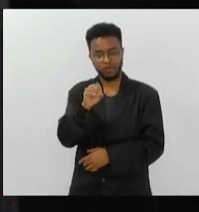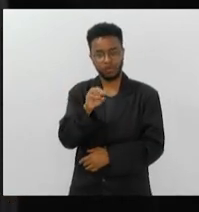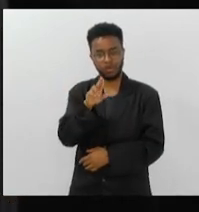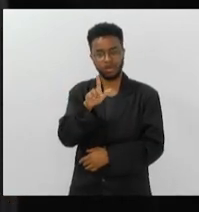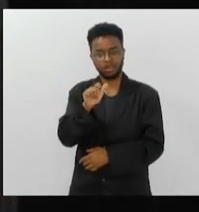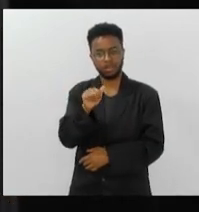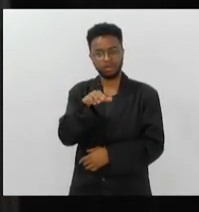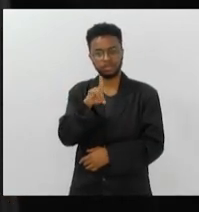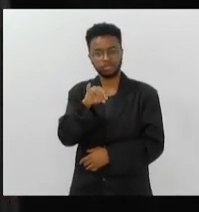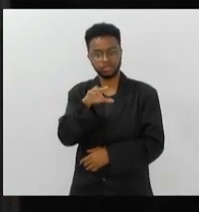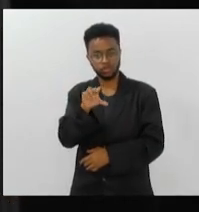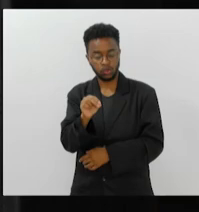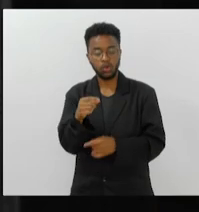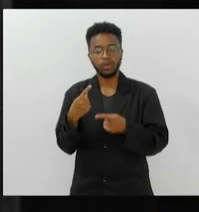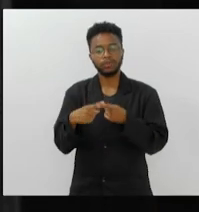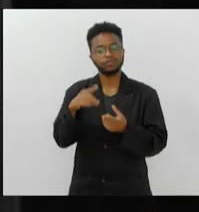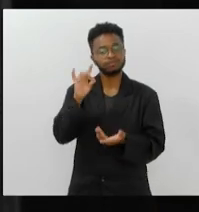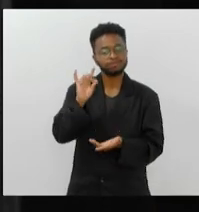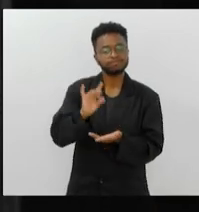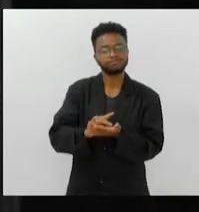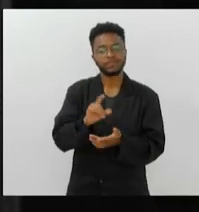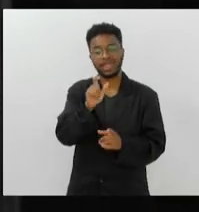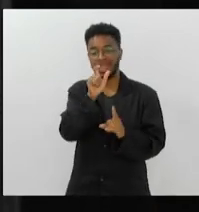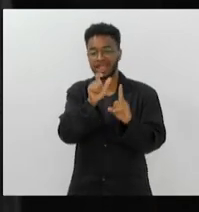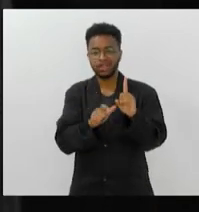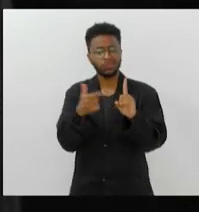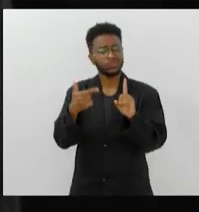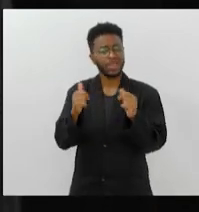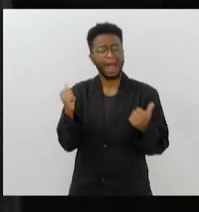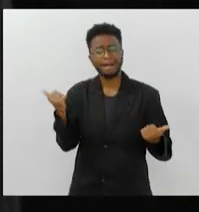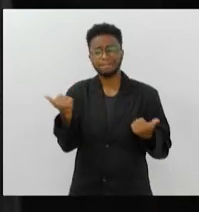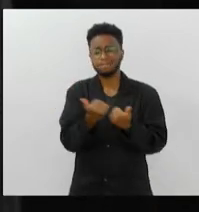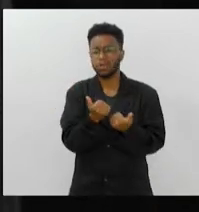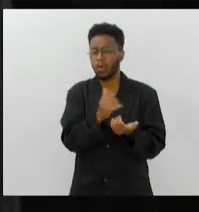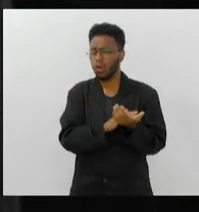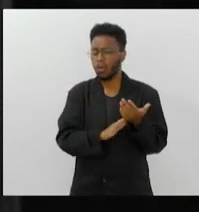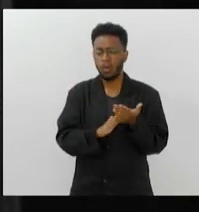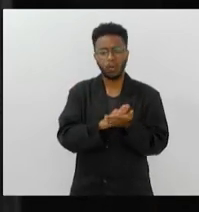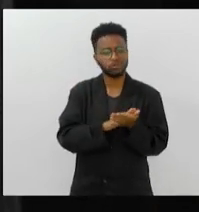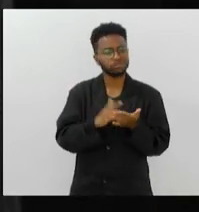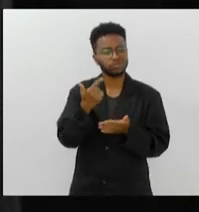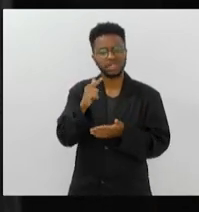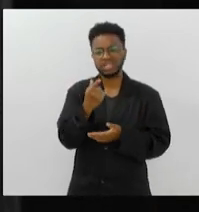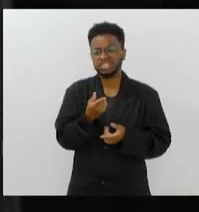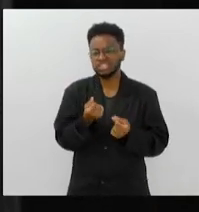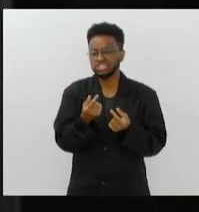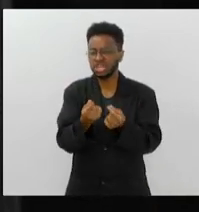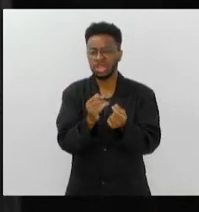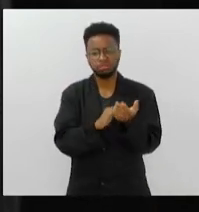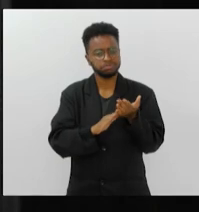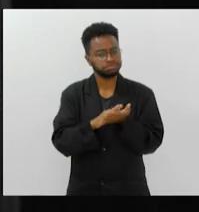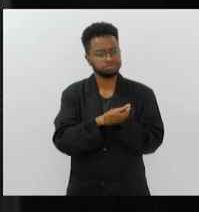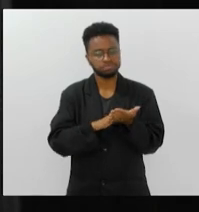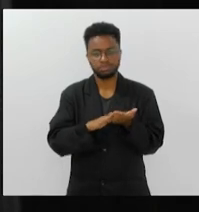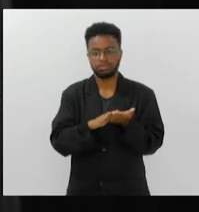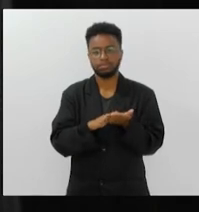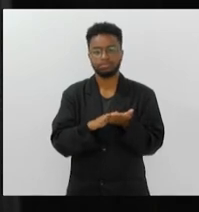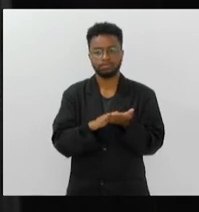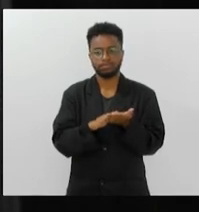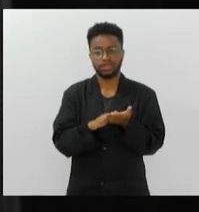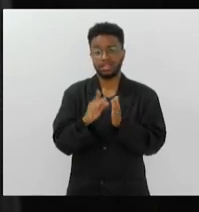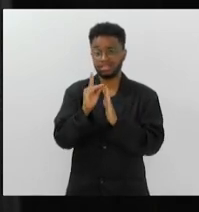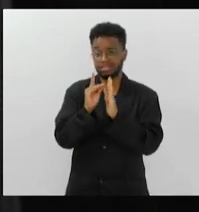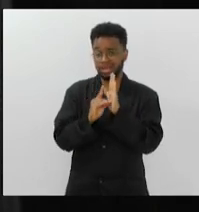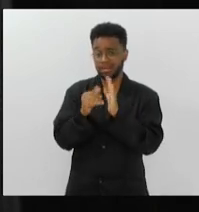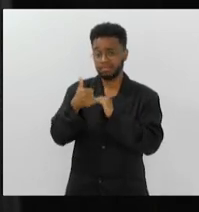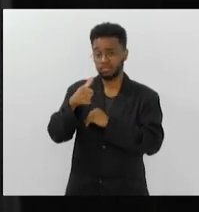porque realmente ele, sem apoio nenhum, sem recurso nenhum, isso na década